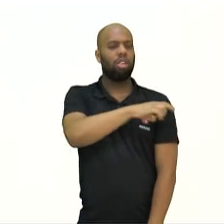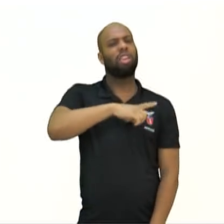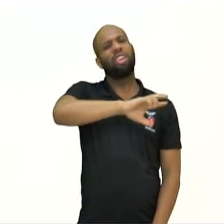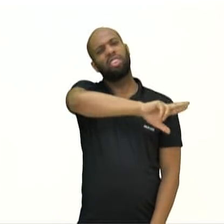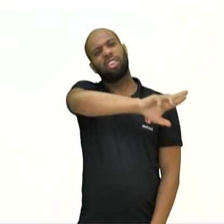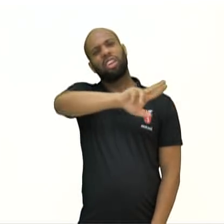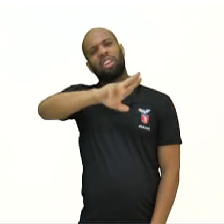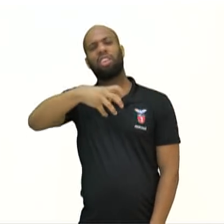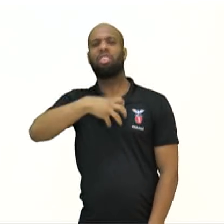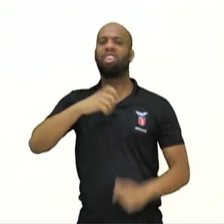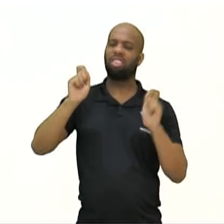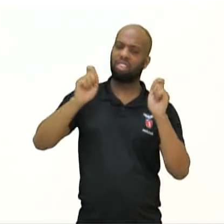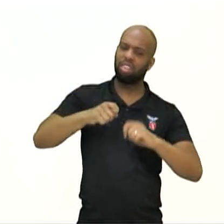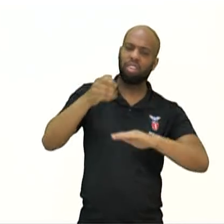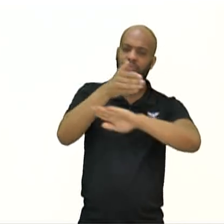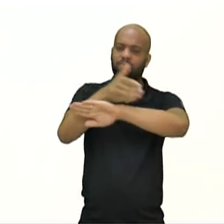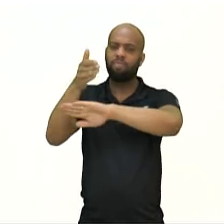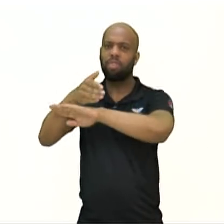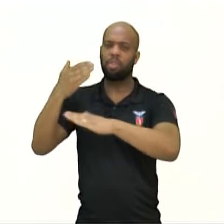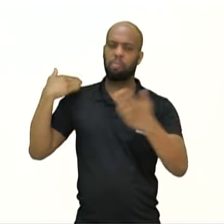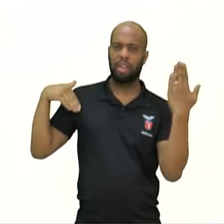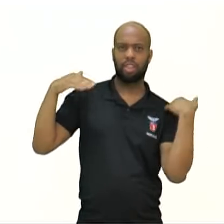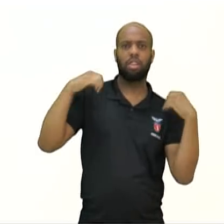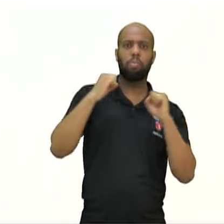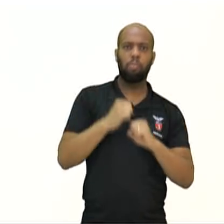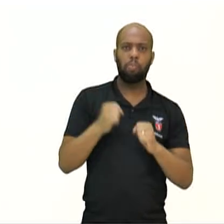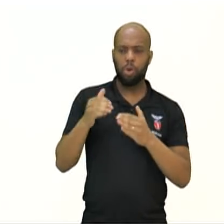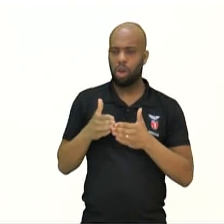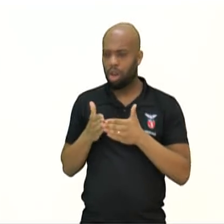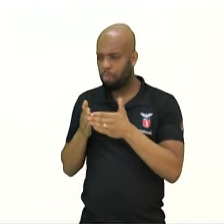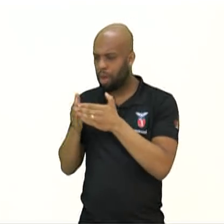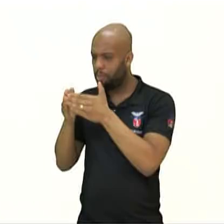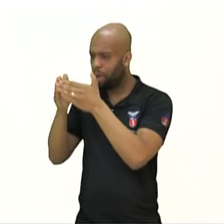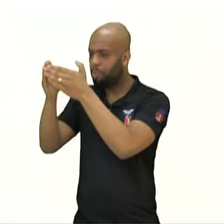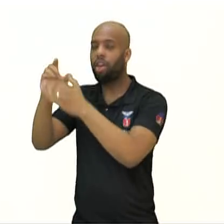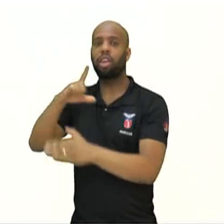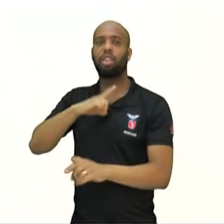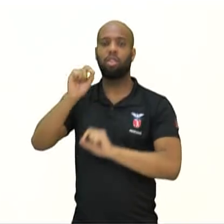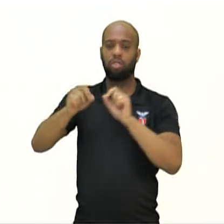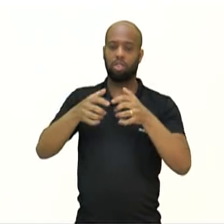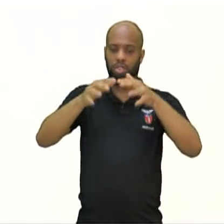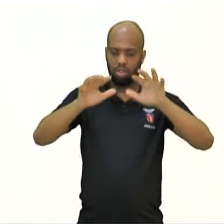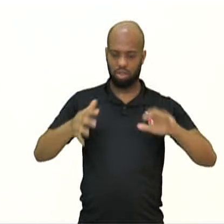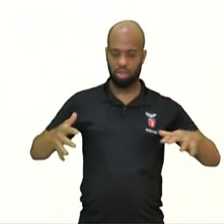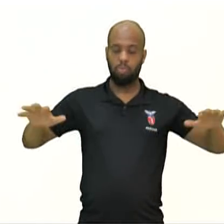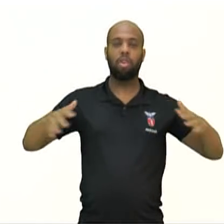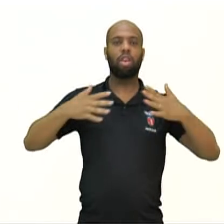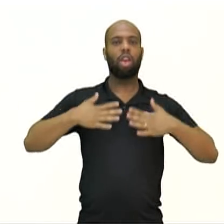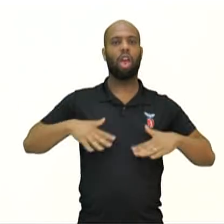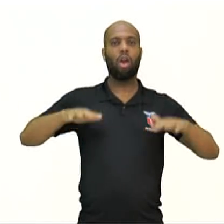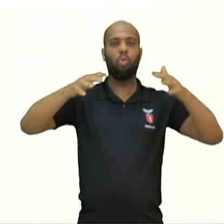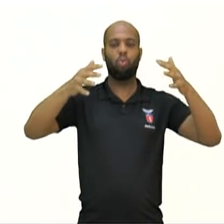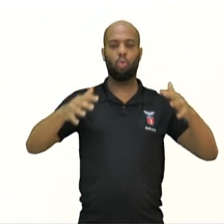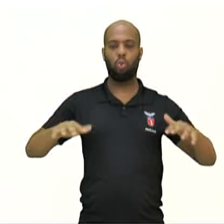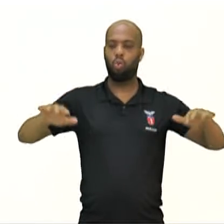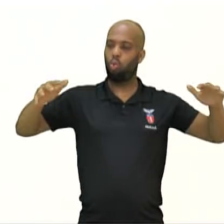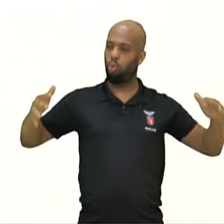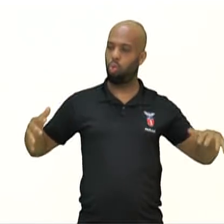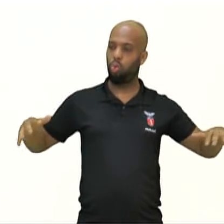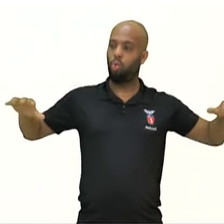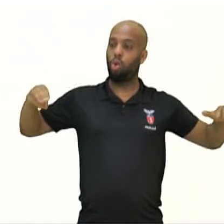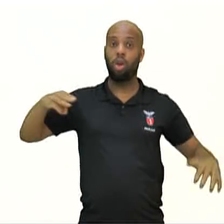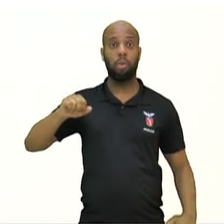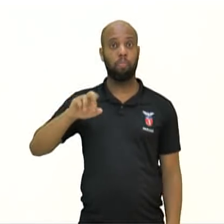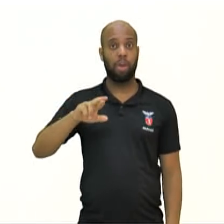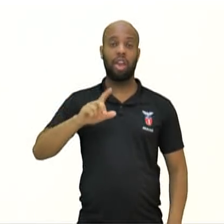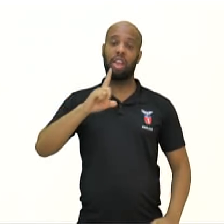de trajetos. Pode-se subir até Arraial do Cabo, onde o mar calmo do local possibilita a